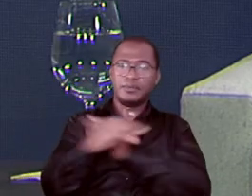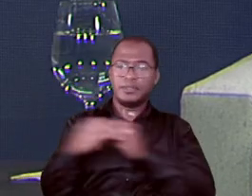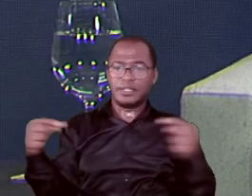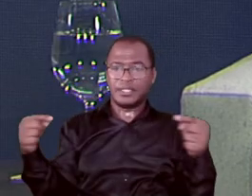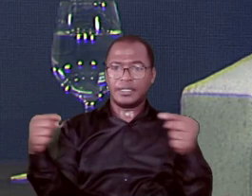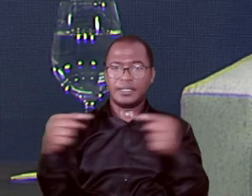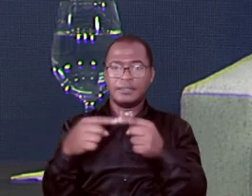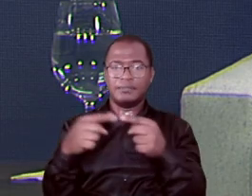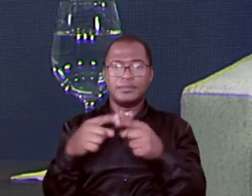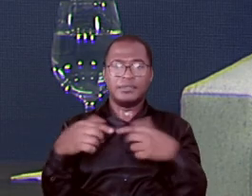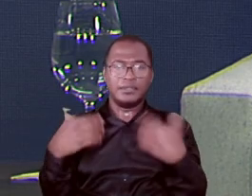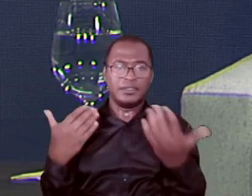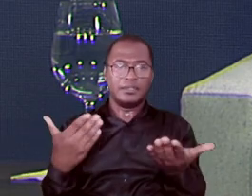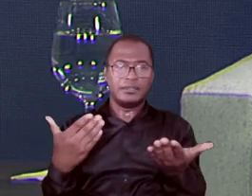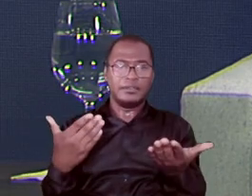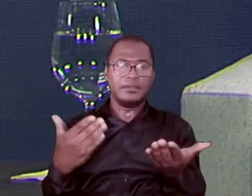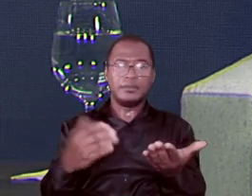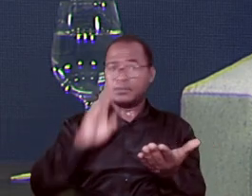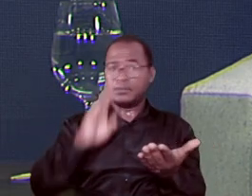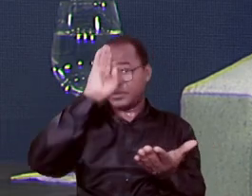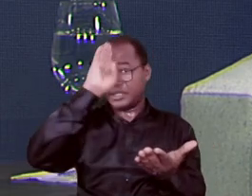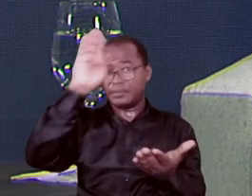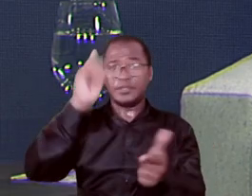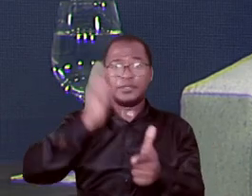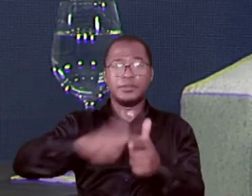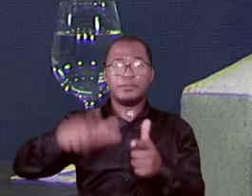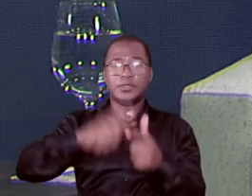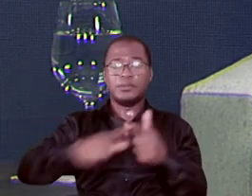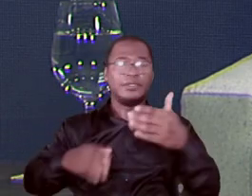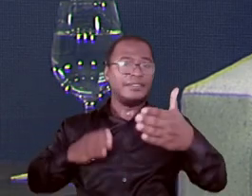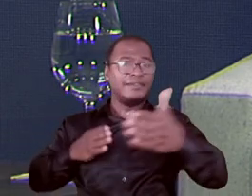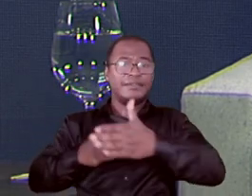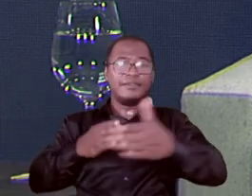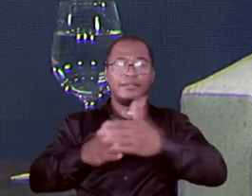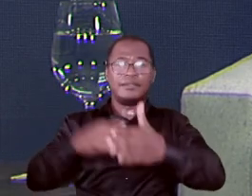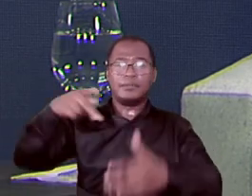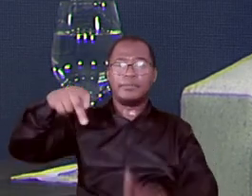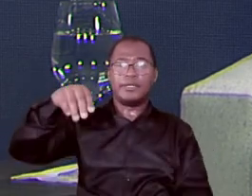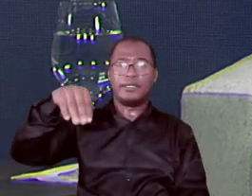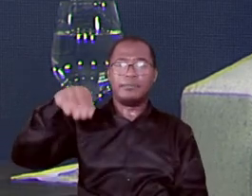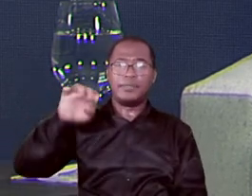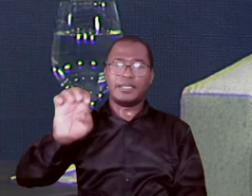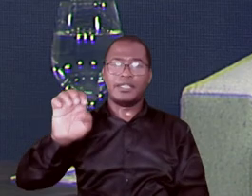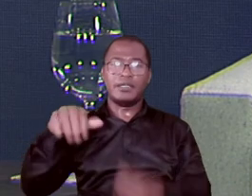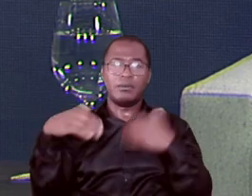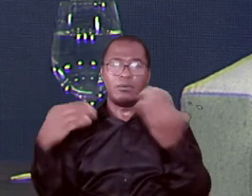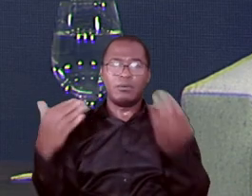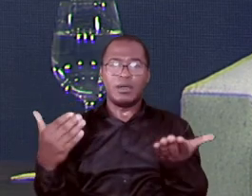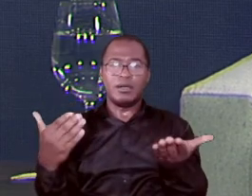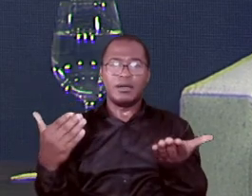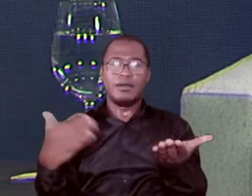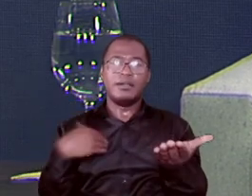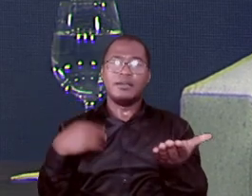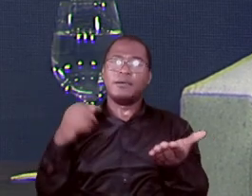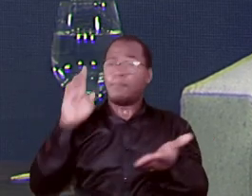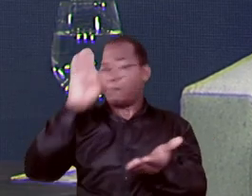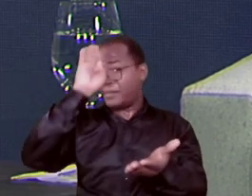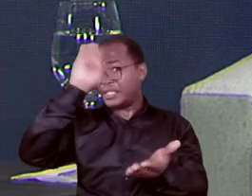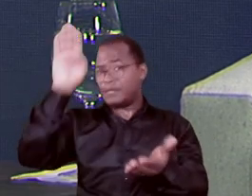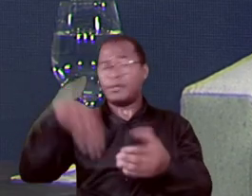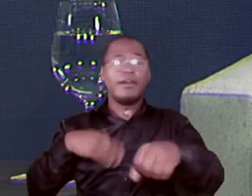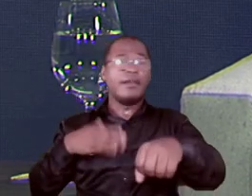de enfim de um dos maiores gargalos aqui do PME né então assim um dos maiores gargalos continua sendo acesso ao capital aí